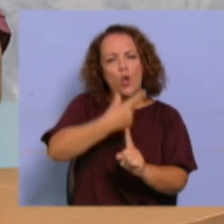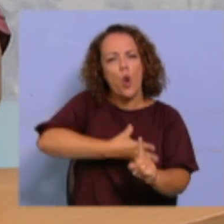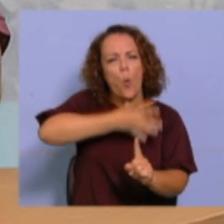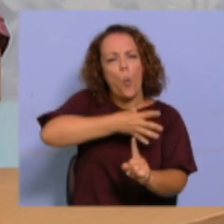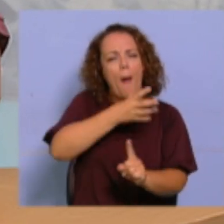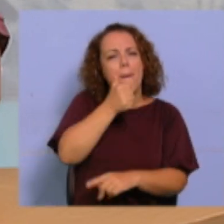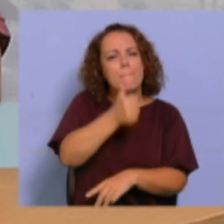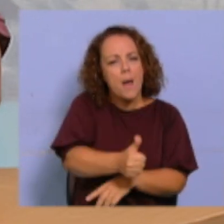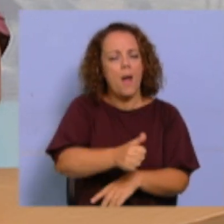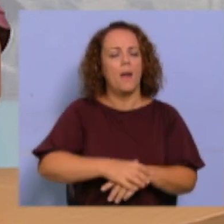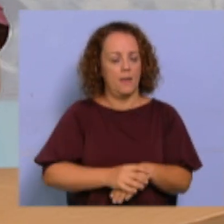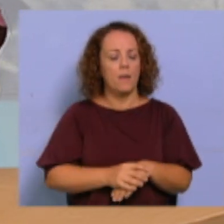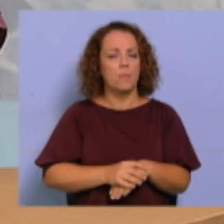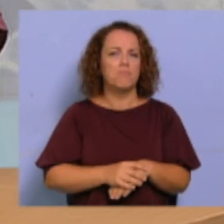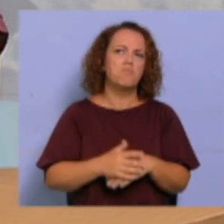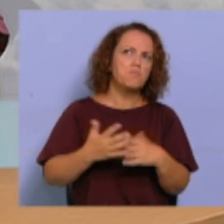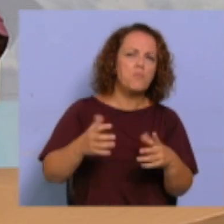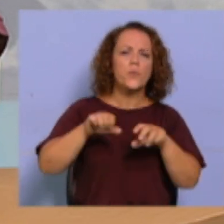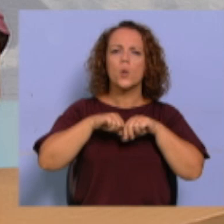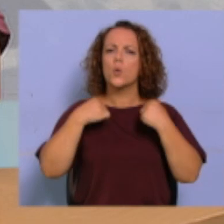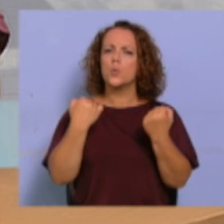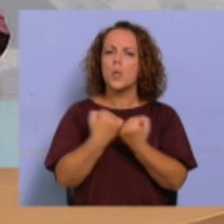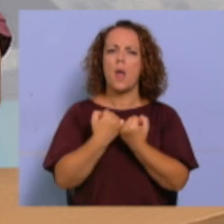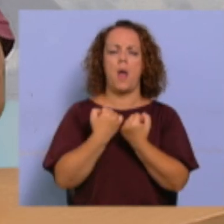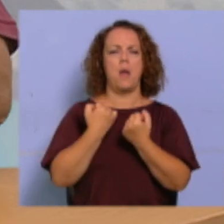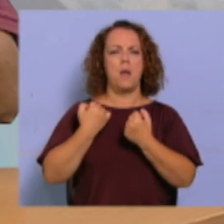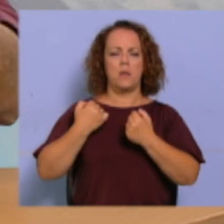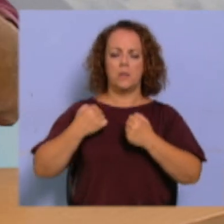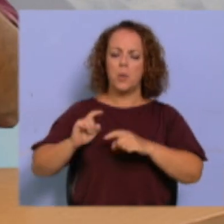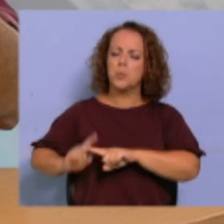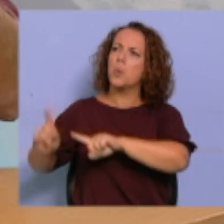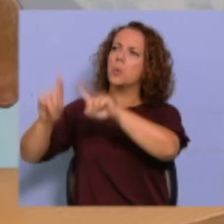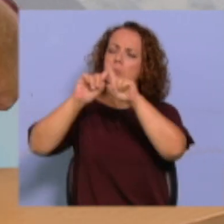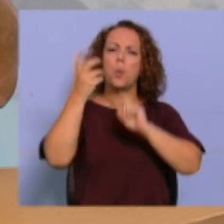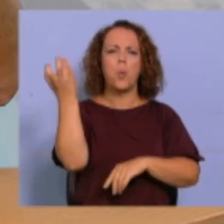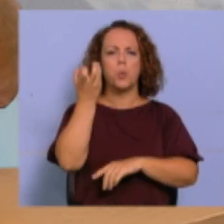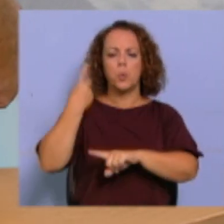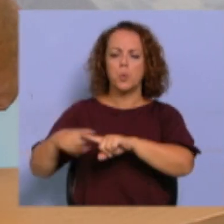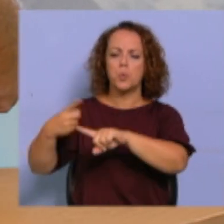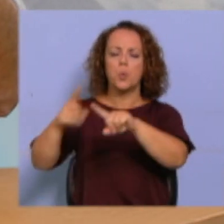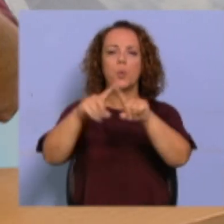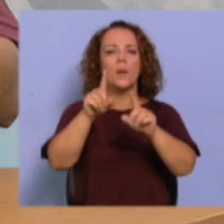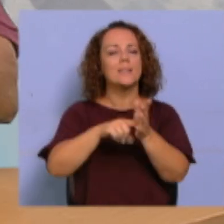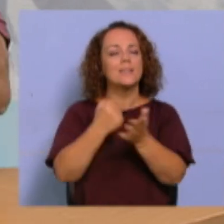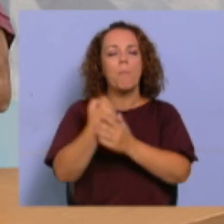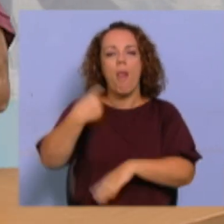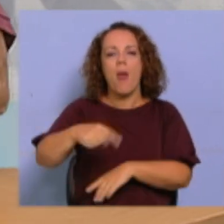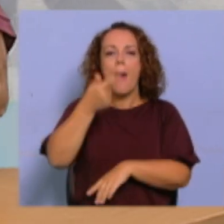muitas sociedades, quase todas as culturas, que têm realmente essa figura do contador de histórias, não